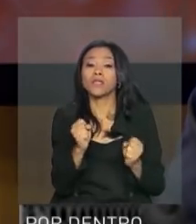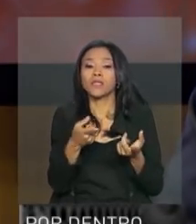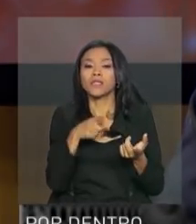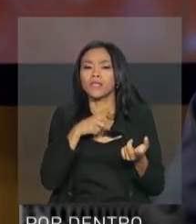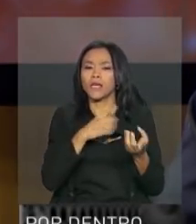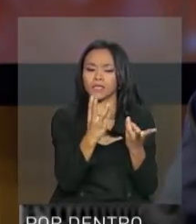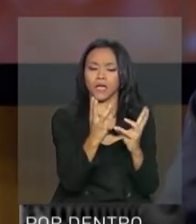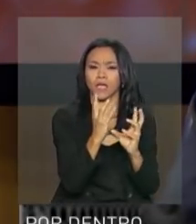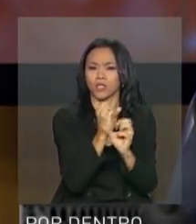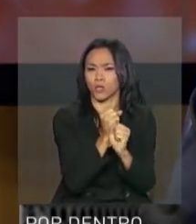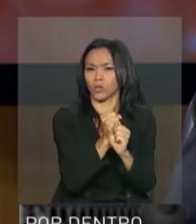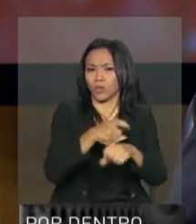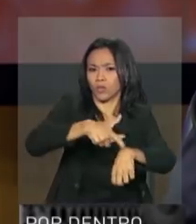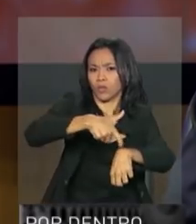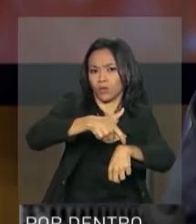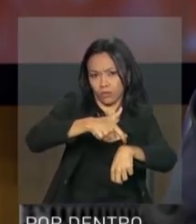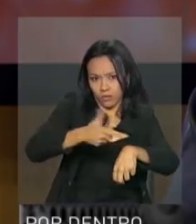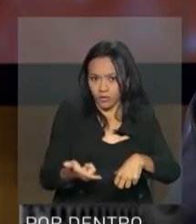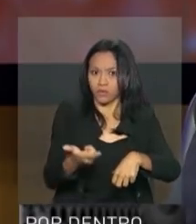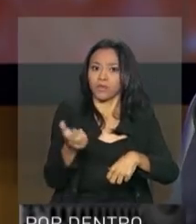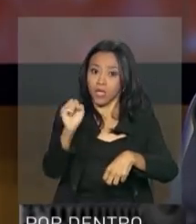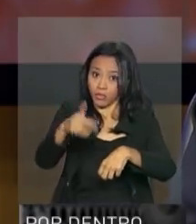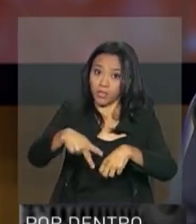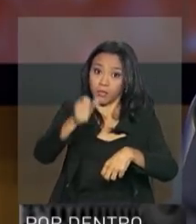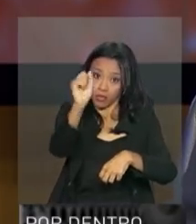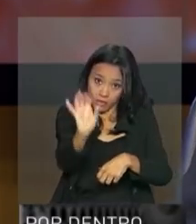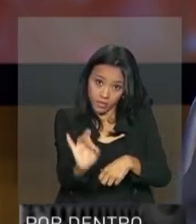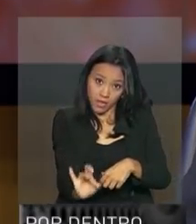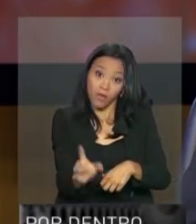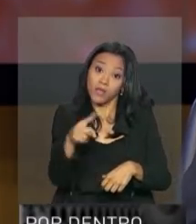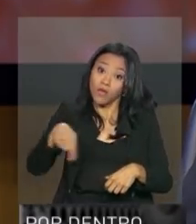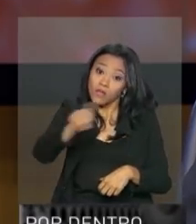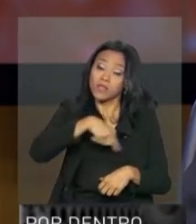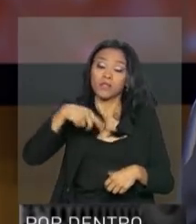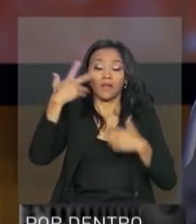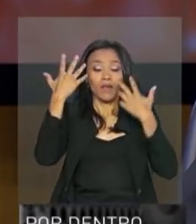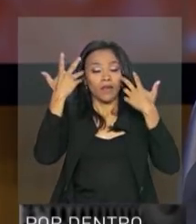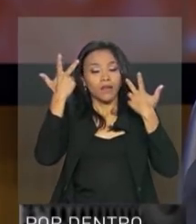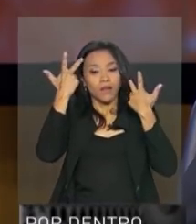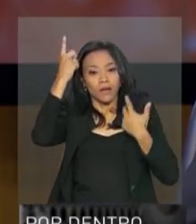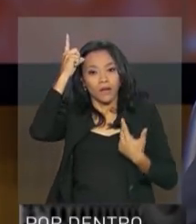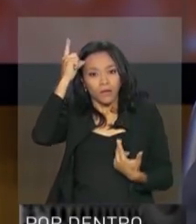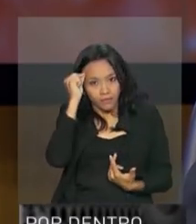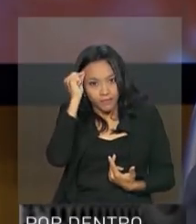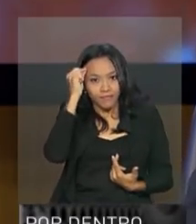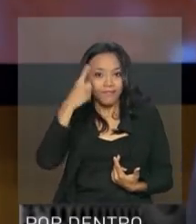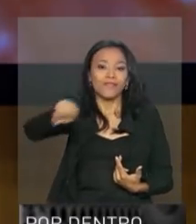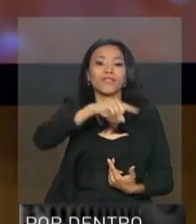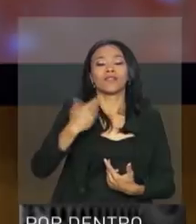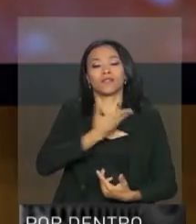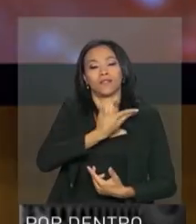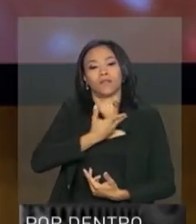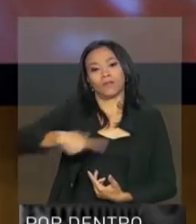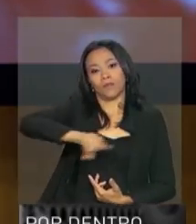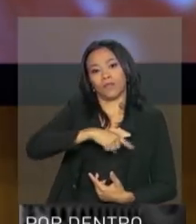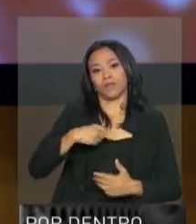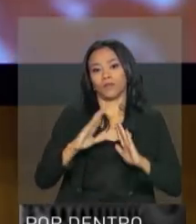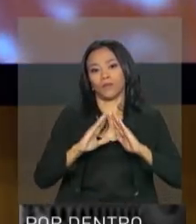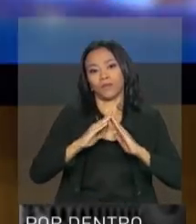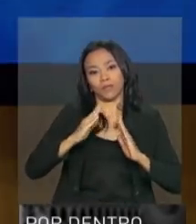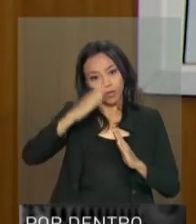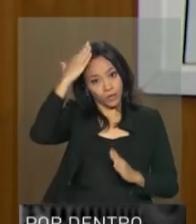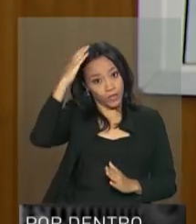se aposentar como especial. Portanto, fiquem tranquilos os nossos colegas aí de Curitiba e também de todo o nosso